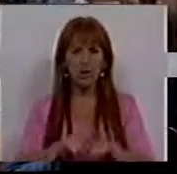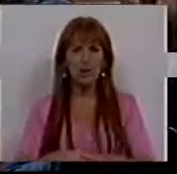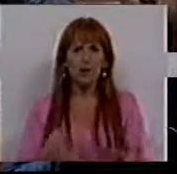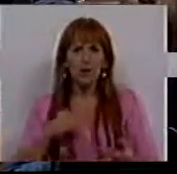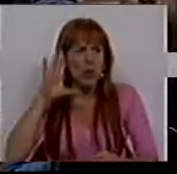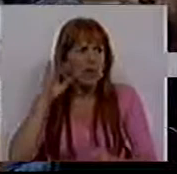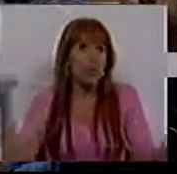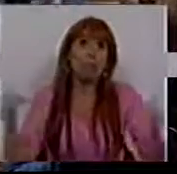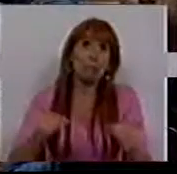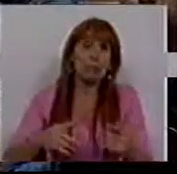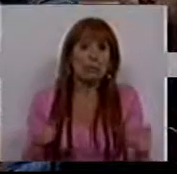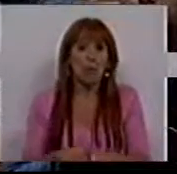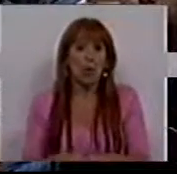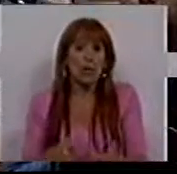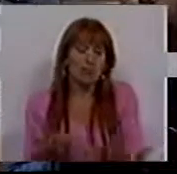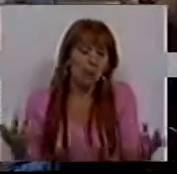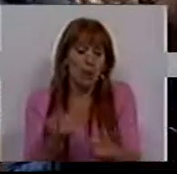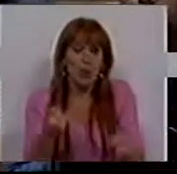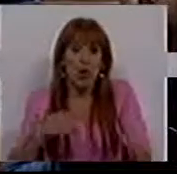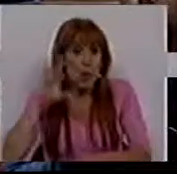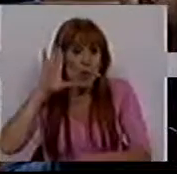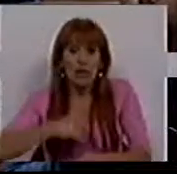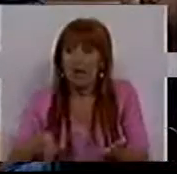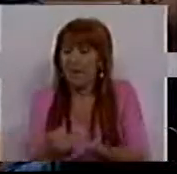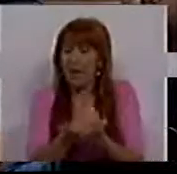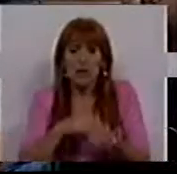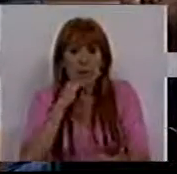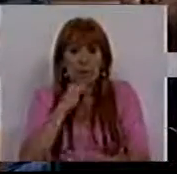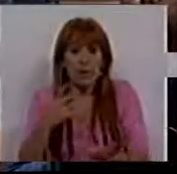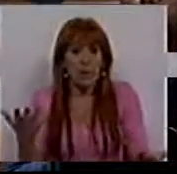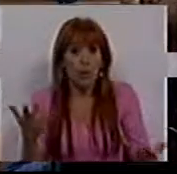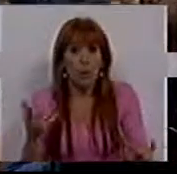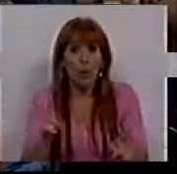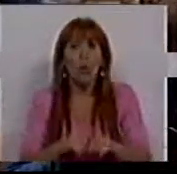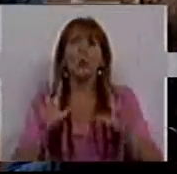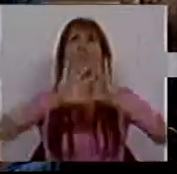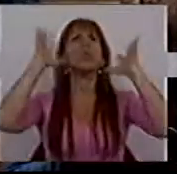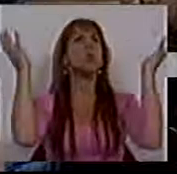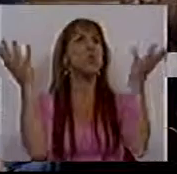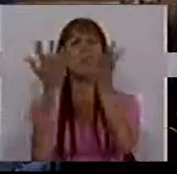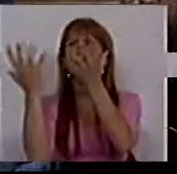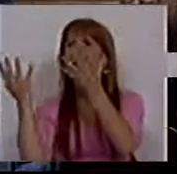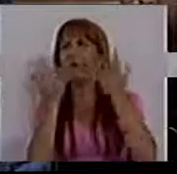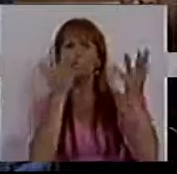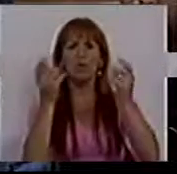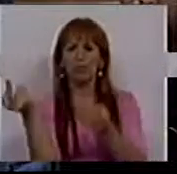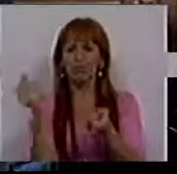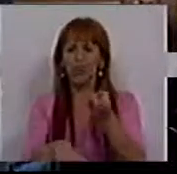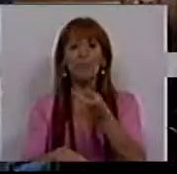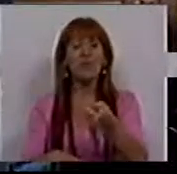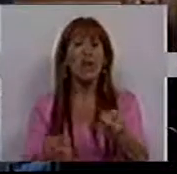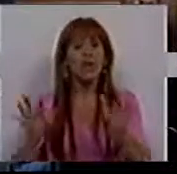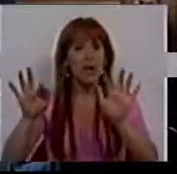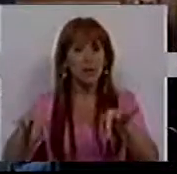realidade também não sabemos se é uma avalanche, se é uma bolinha de neve, porque não temos dados ainda sobre o tamanho deste fenómeno.